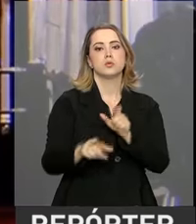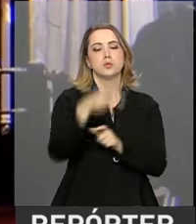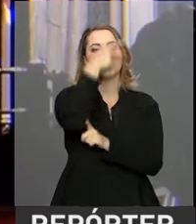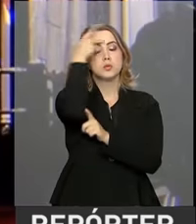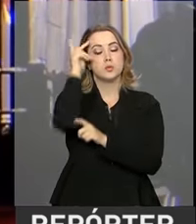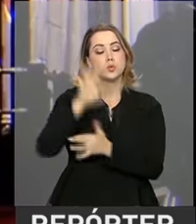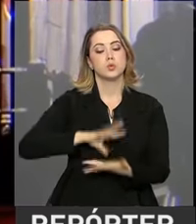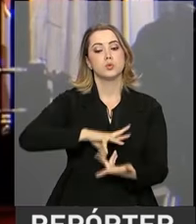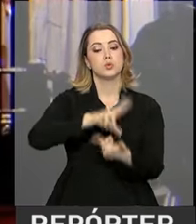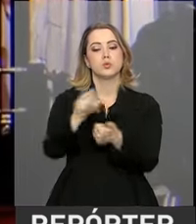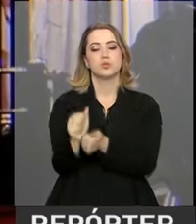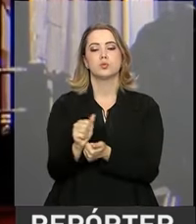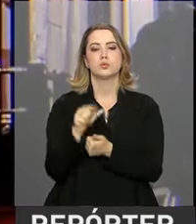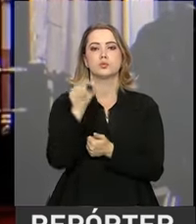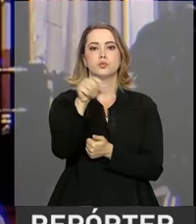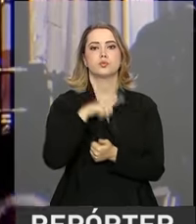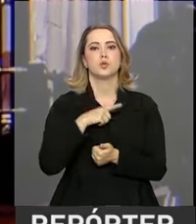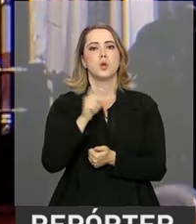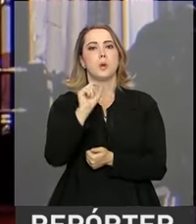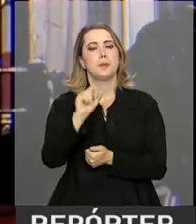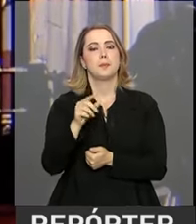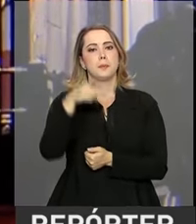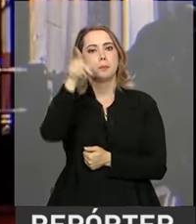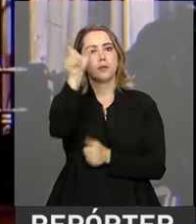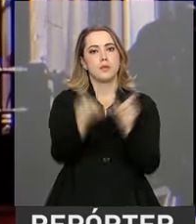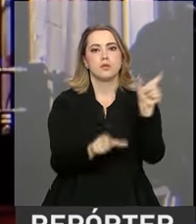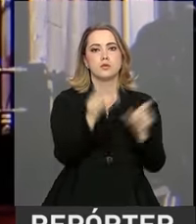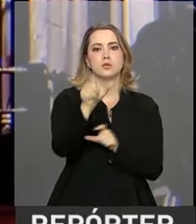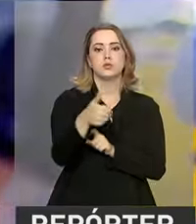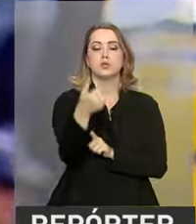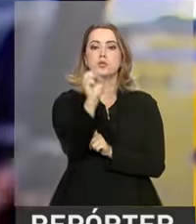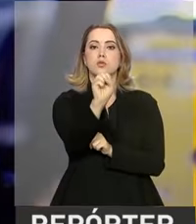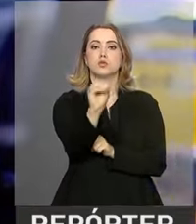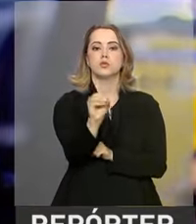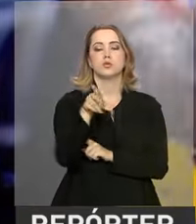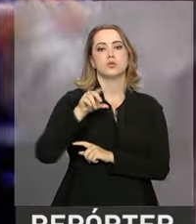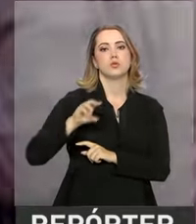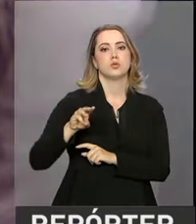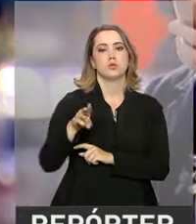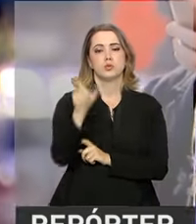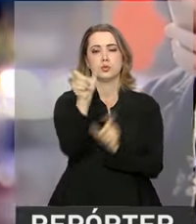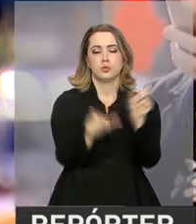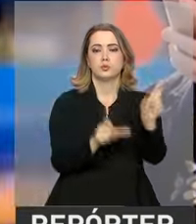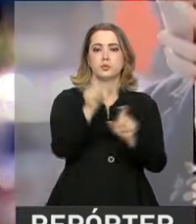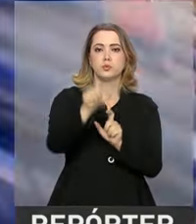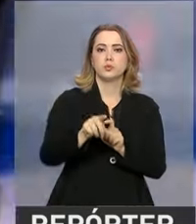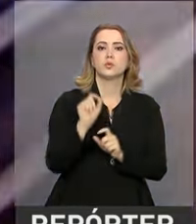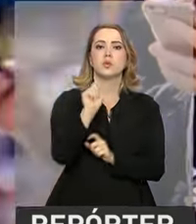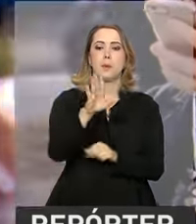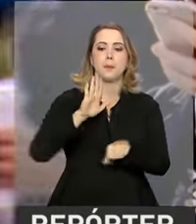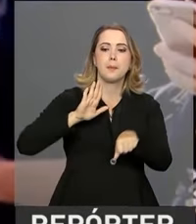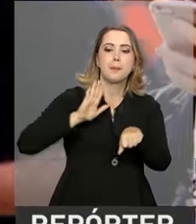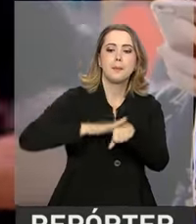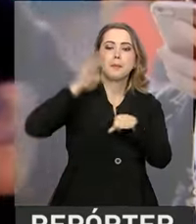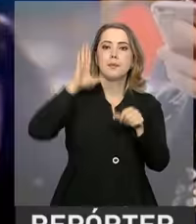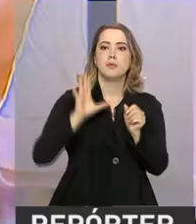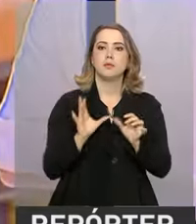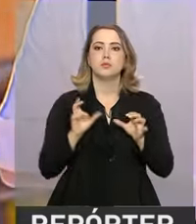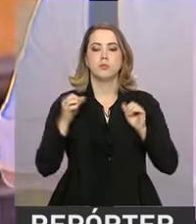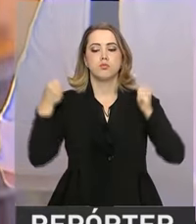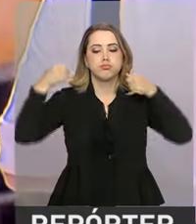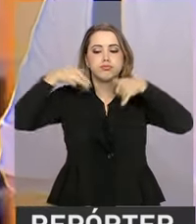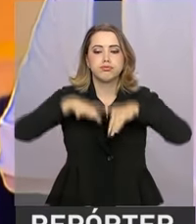inteiro. Estima-se que pessoas de 180 nacionalidades vivam na cidade, a mais populosa dos Estados